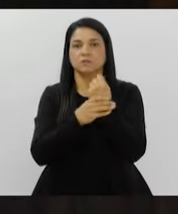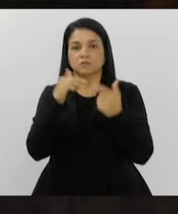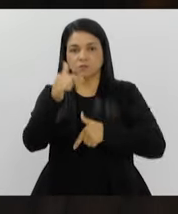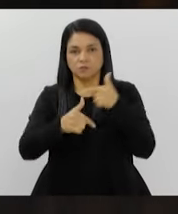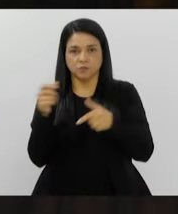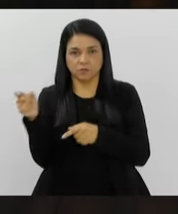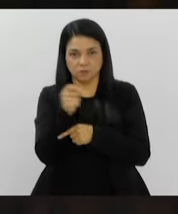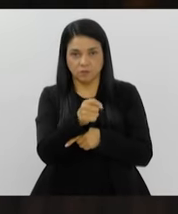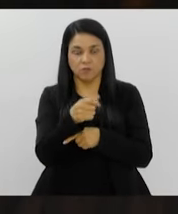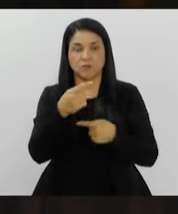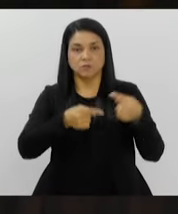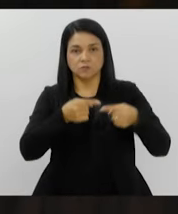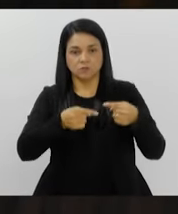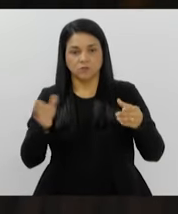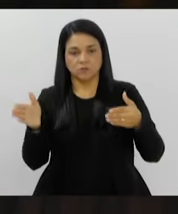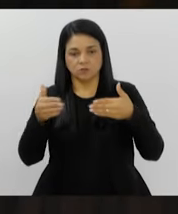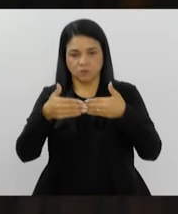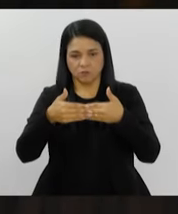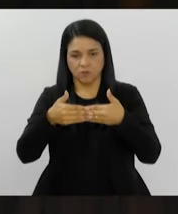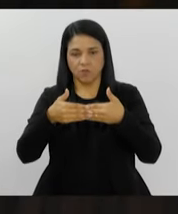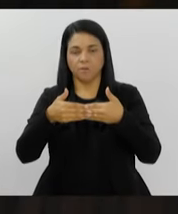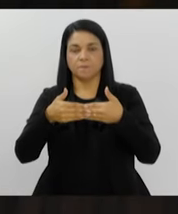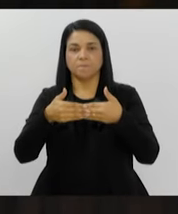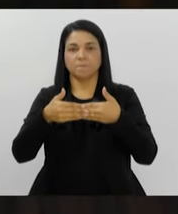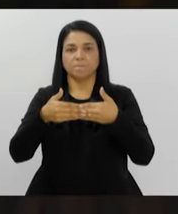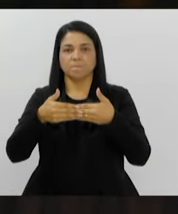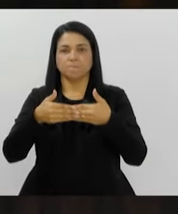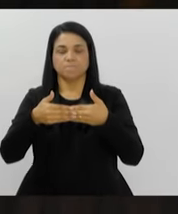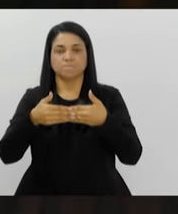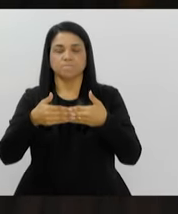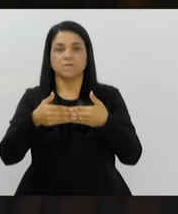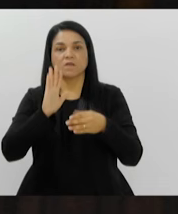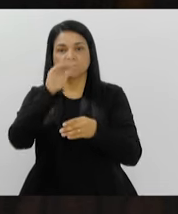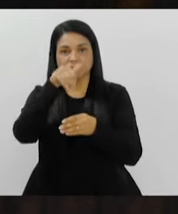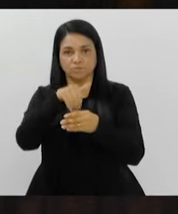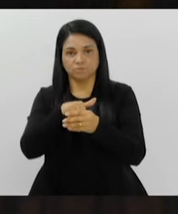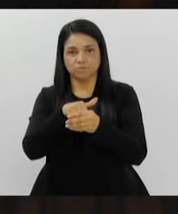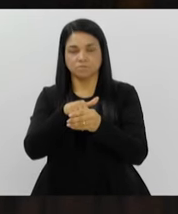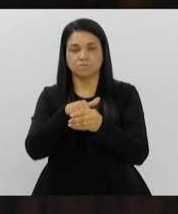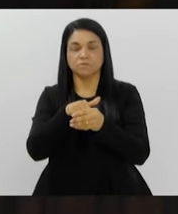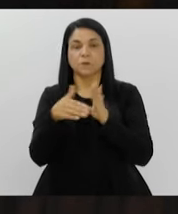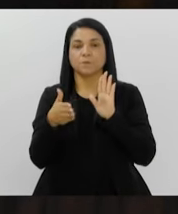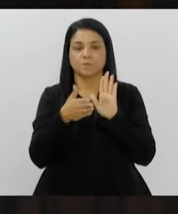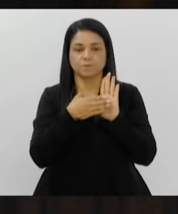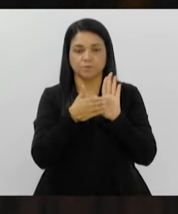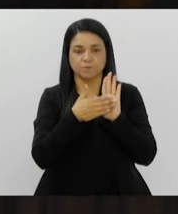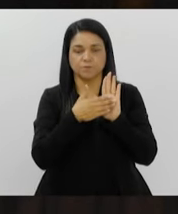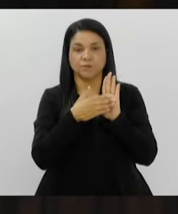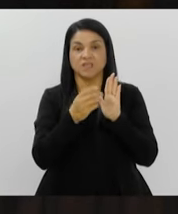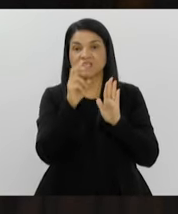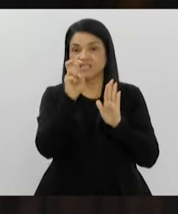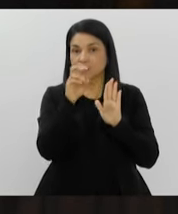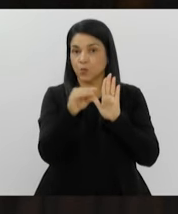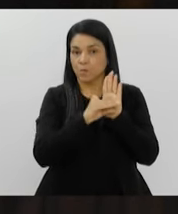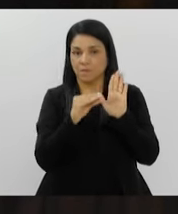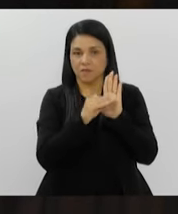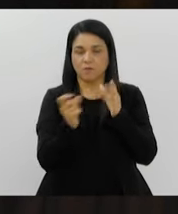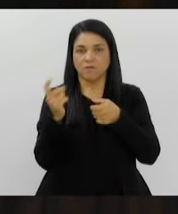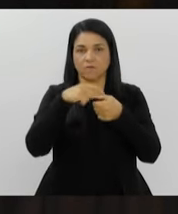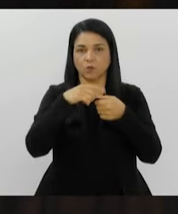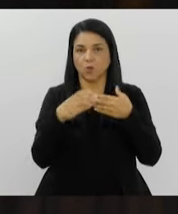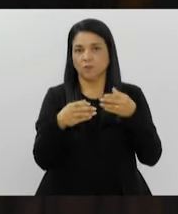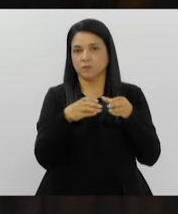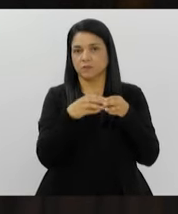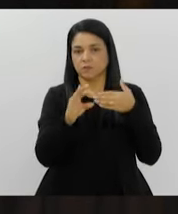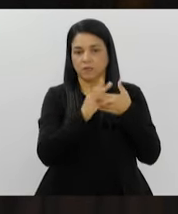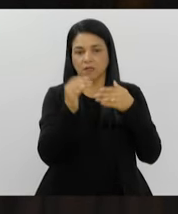discussão, não havendo quem queira discutir, encerra a discussão. Em votação, a presente proposta recebeu 5 emendas e retorna às